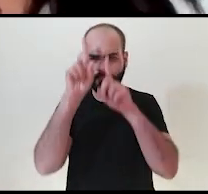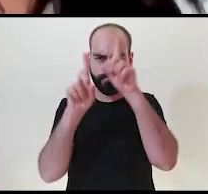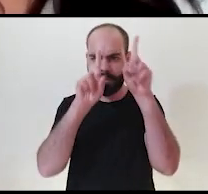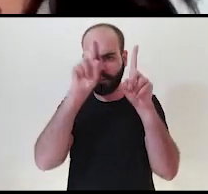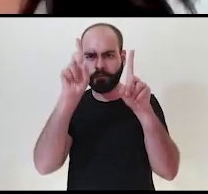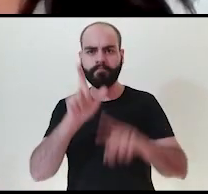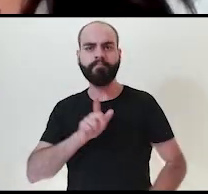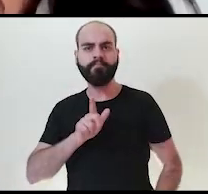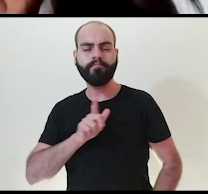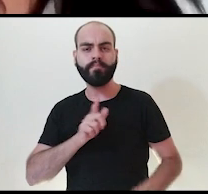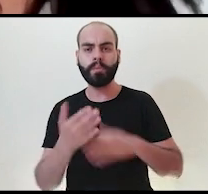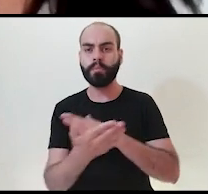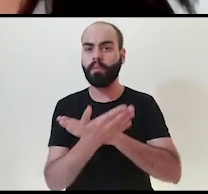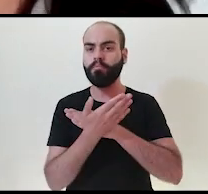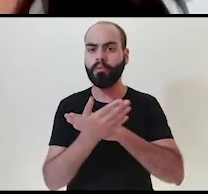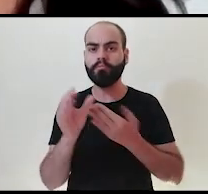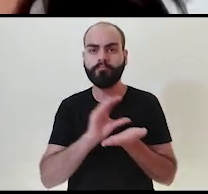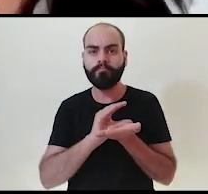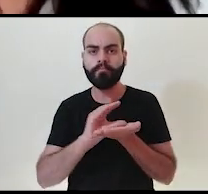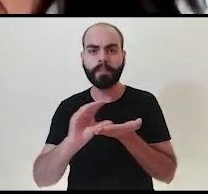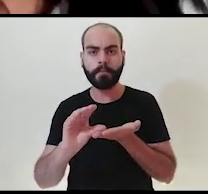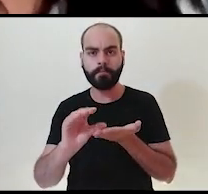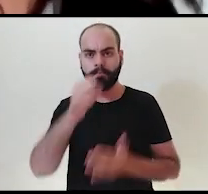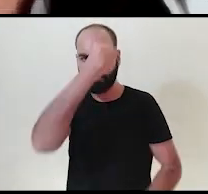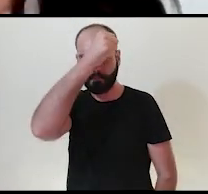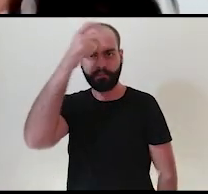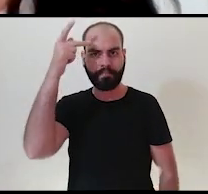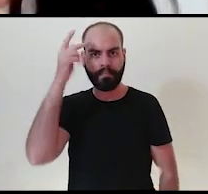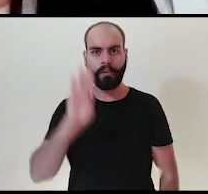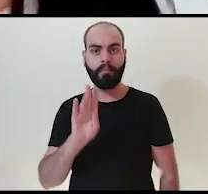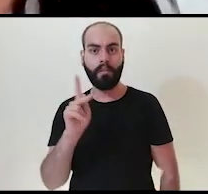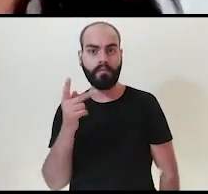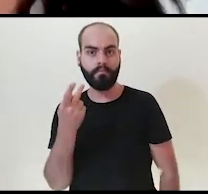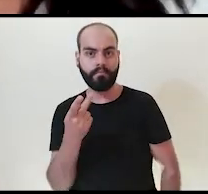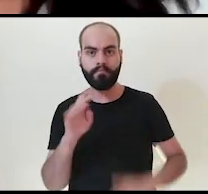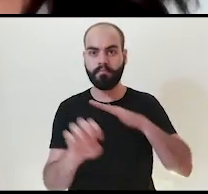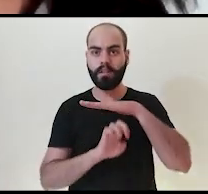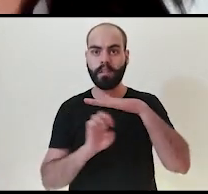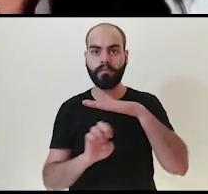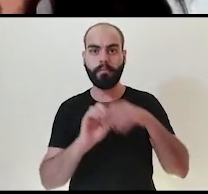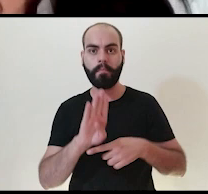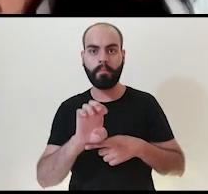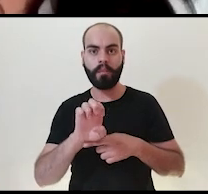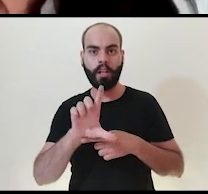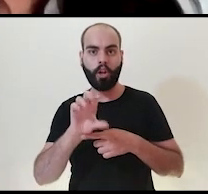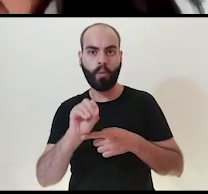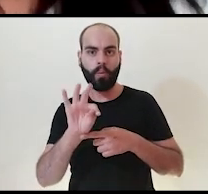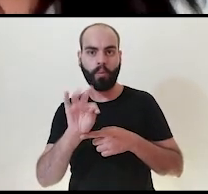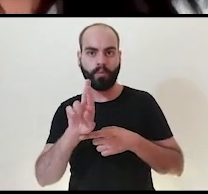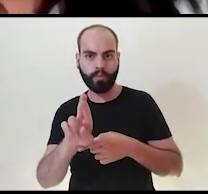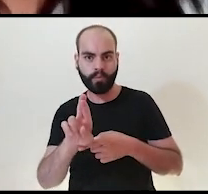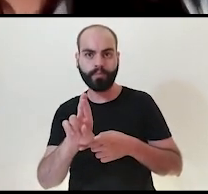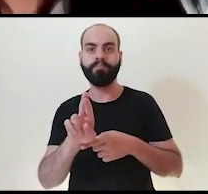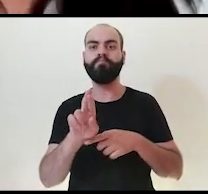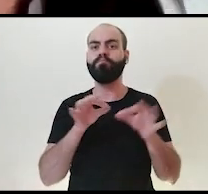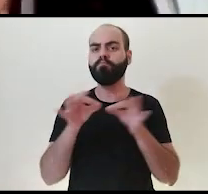o apoio e patrocínio da Belotur, da Prefeitura de Belo Horizonte. É um projeto totalmente voltado para a capacitação e colaboração do